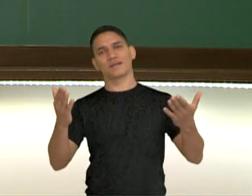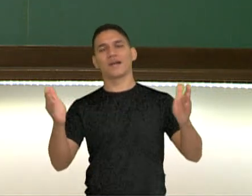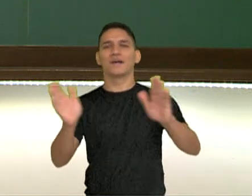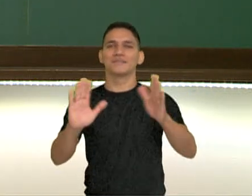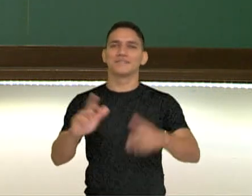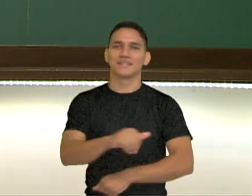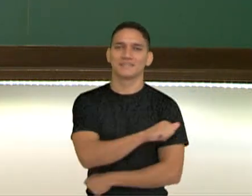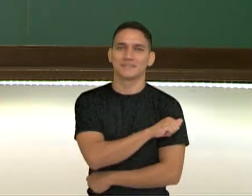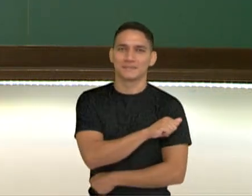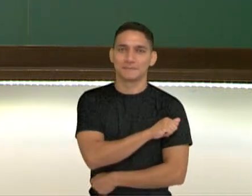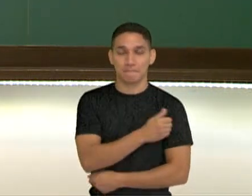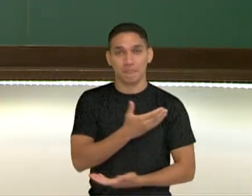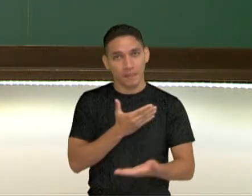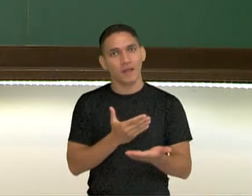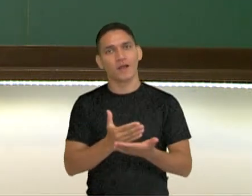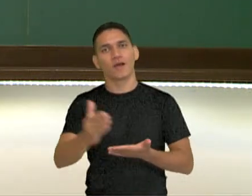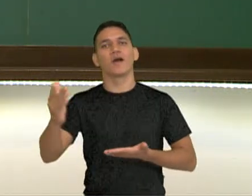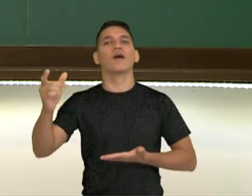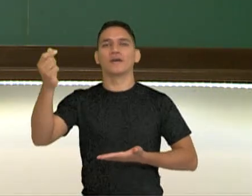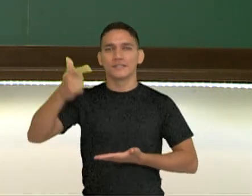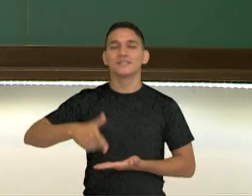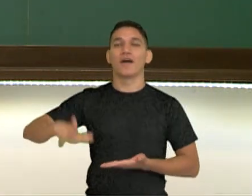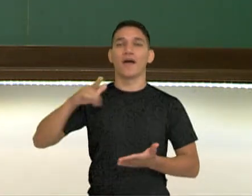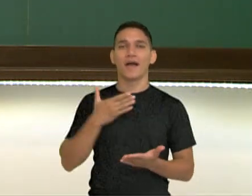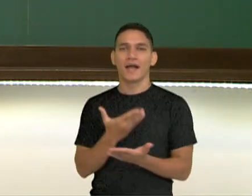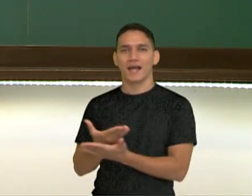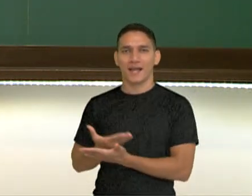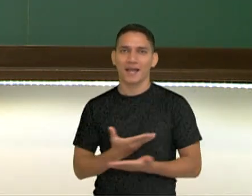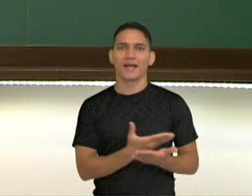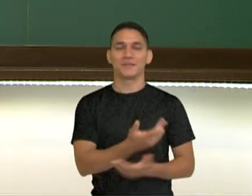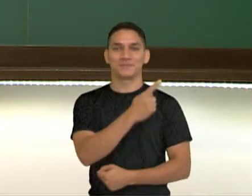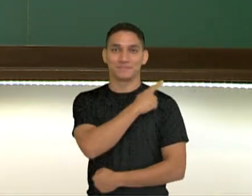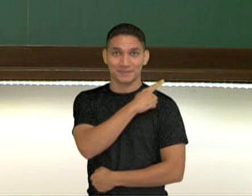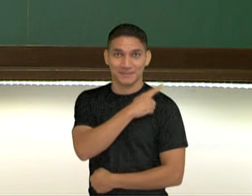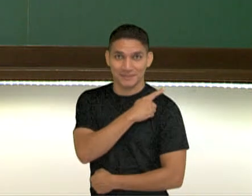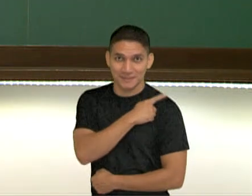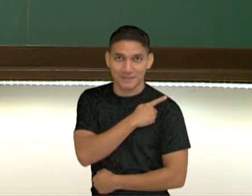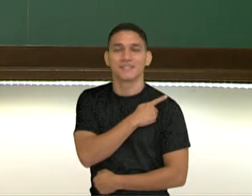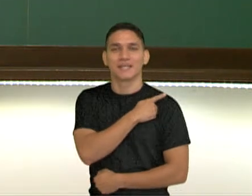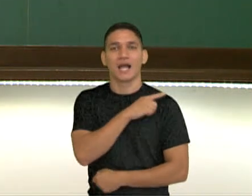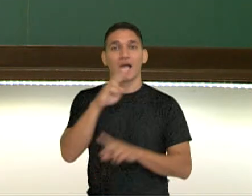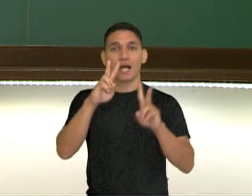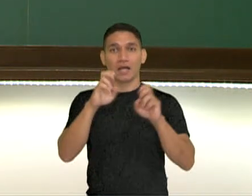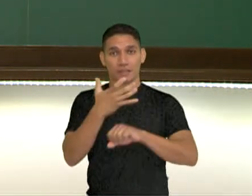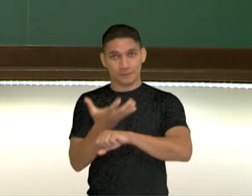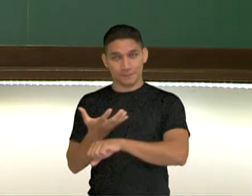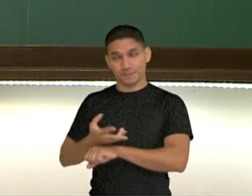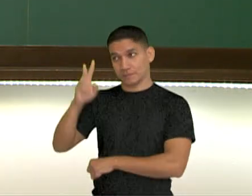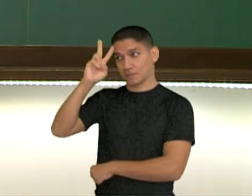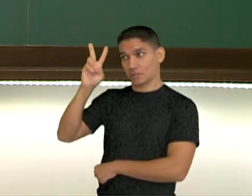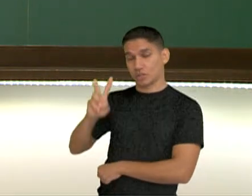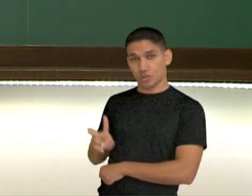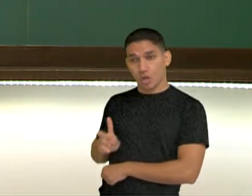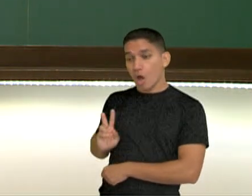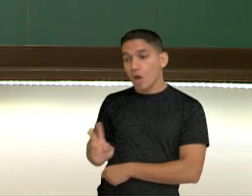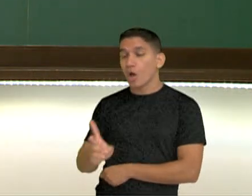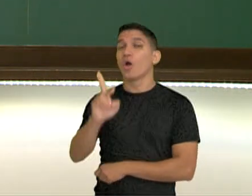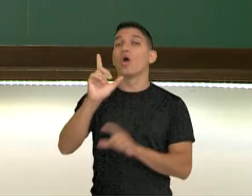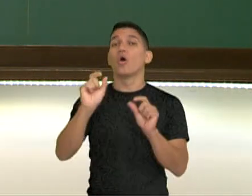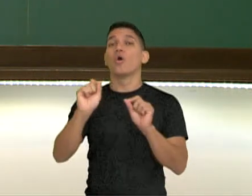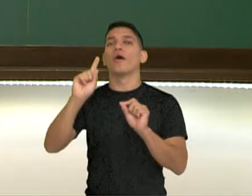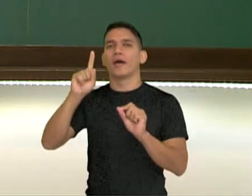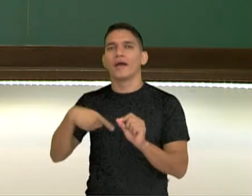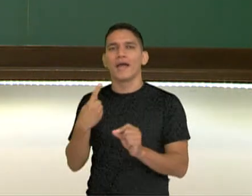Saudações, alunos! Estamos começando mais uma aula para a primeira série de História. Uma aula que a gente dá continuidade à